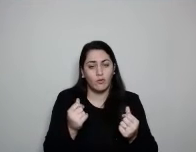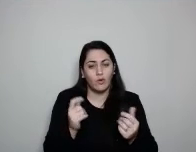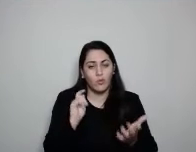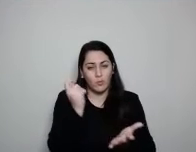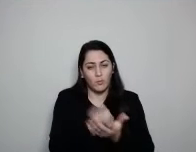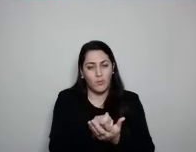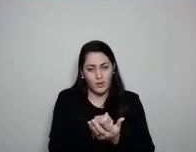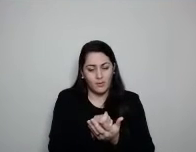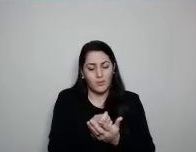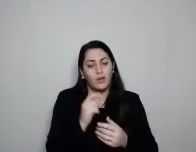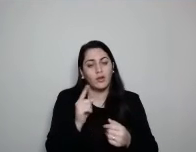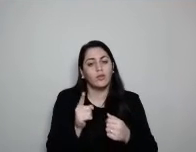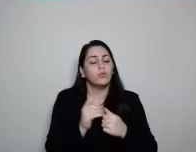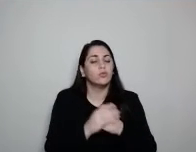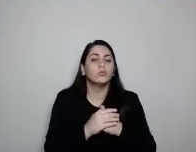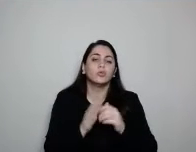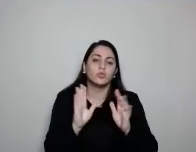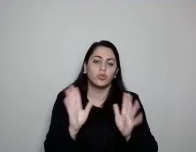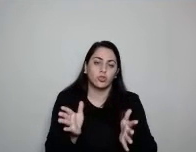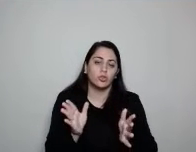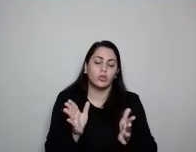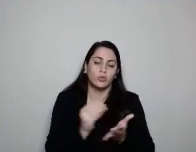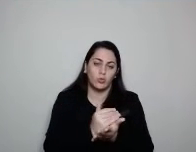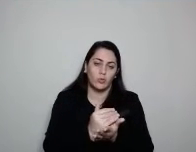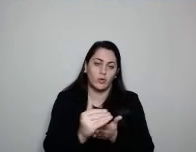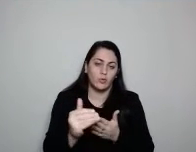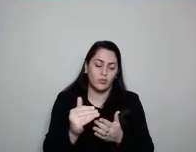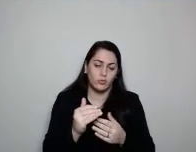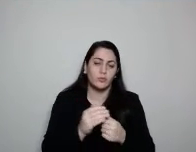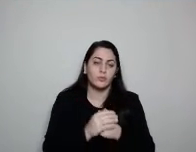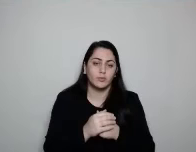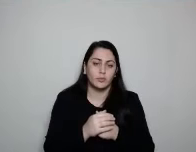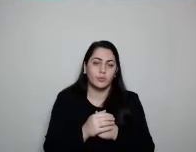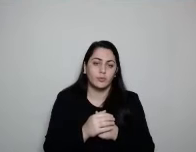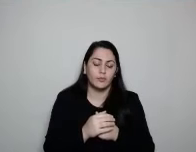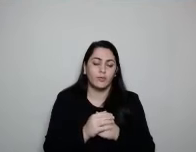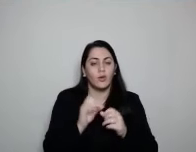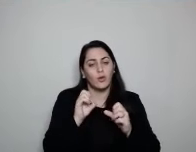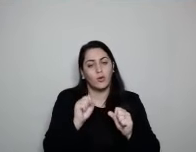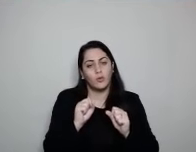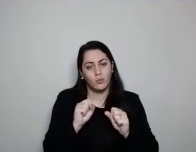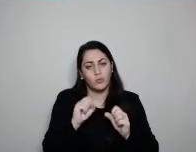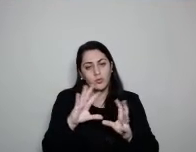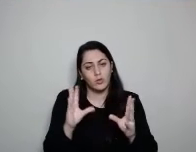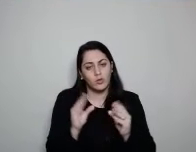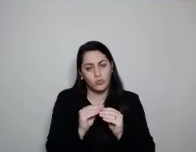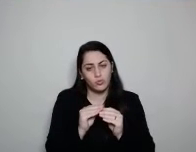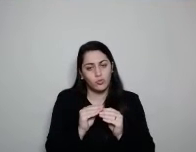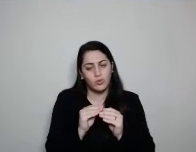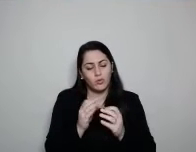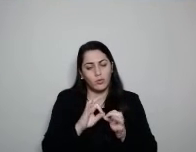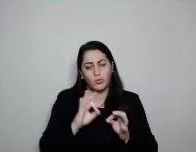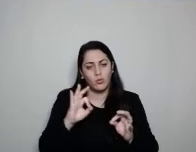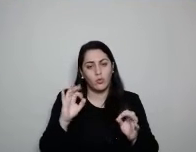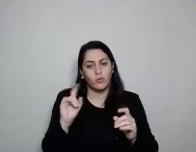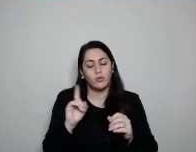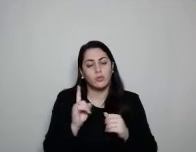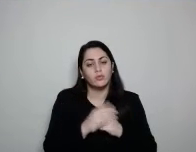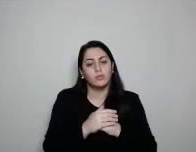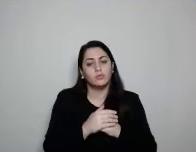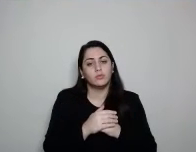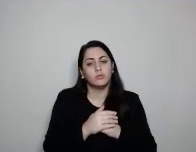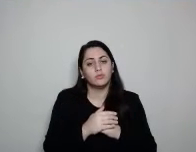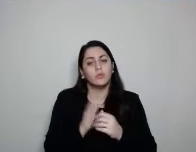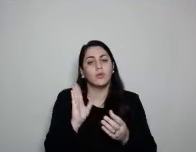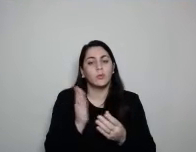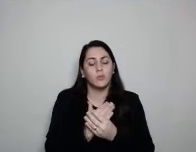foi pugnado na inicial, né? Eu posso aqui resumir na ementa, que não é tão longa. Eu digo civil, processual civil, ação de